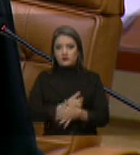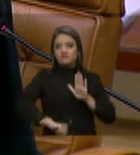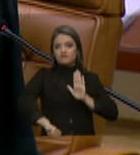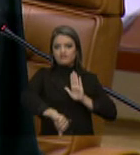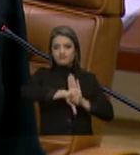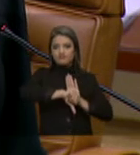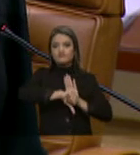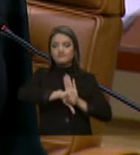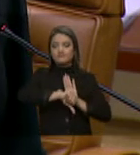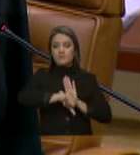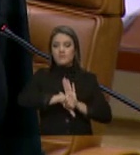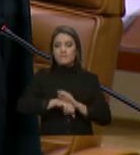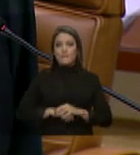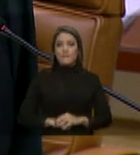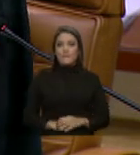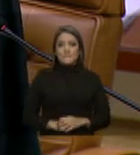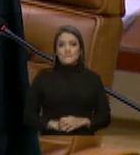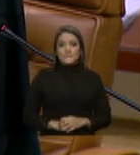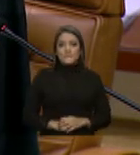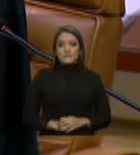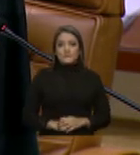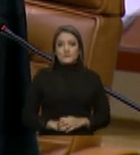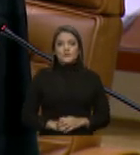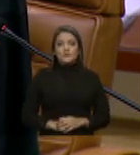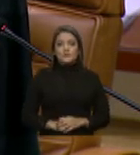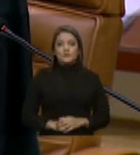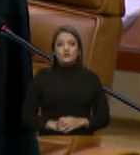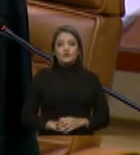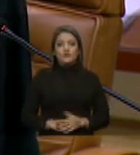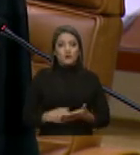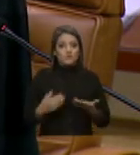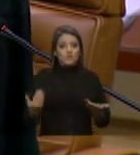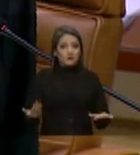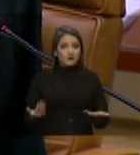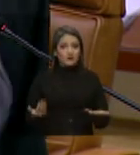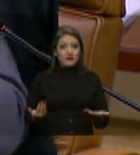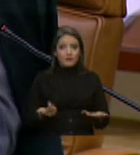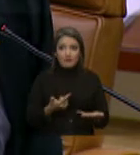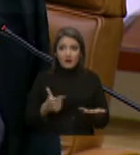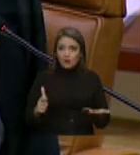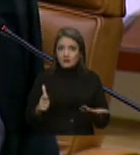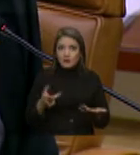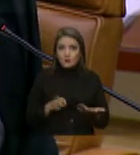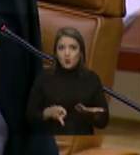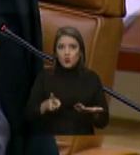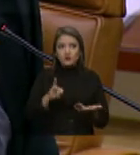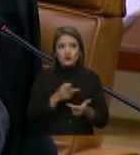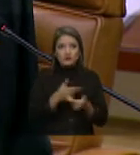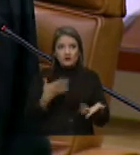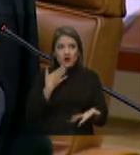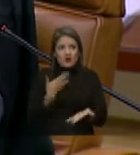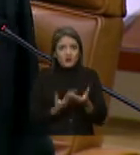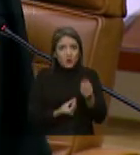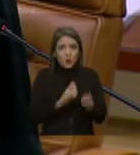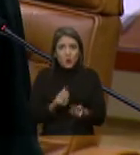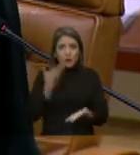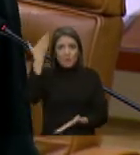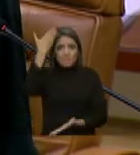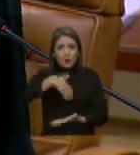nós não possamos continuar vendo é o absurdo que ocorre as provas é se esvaindo